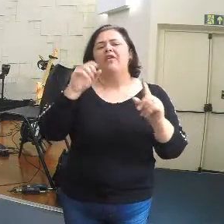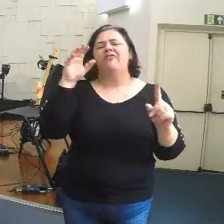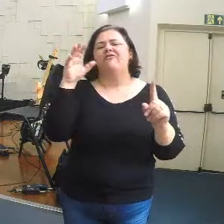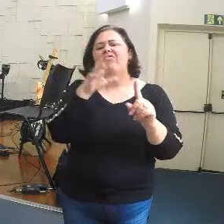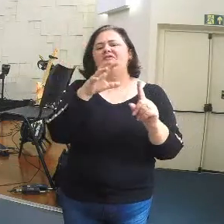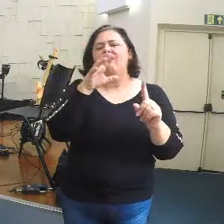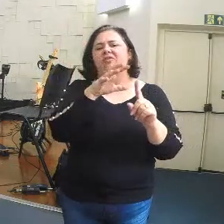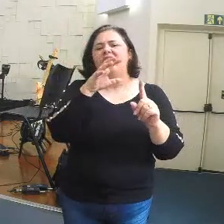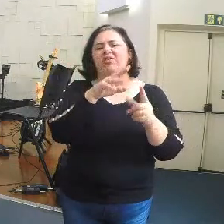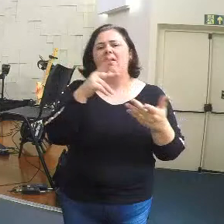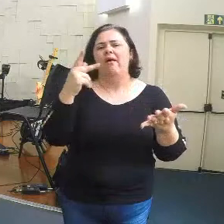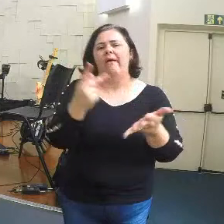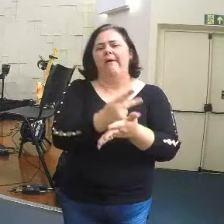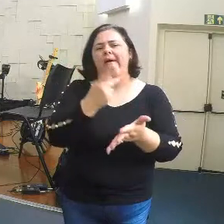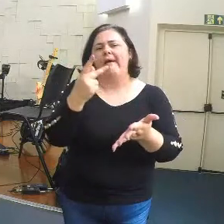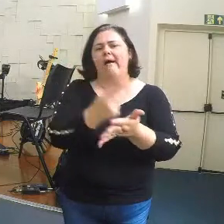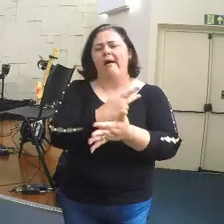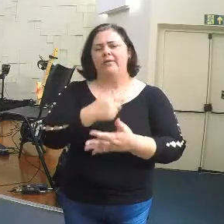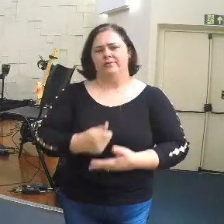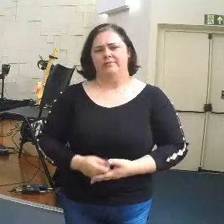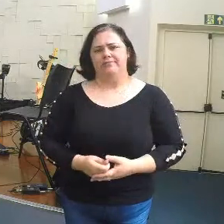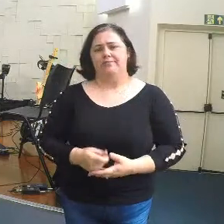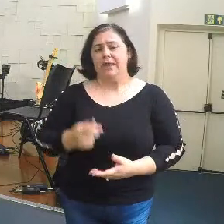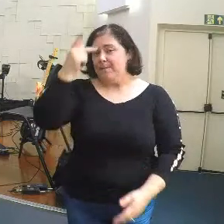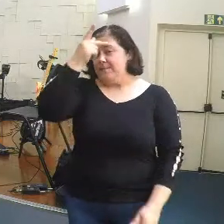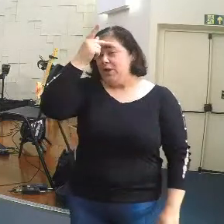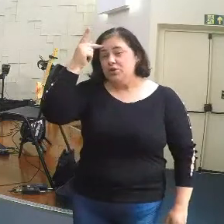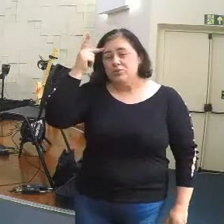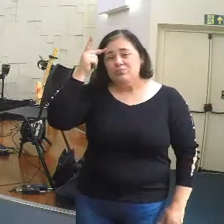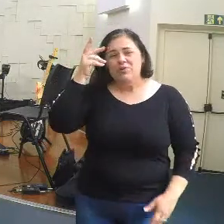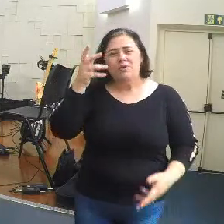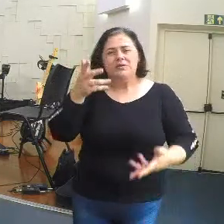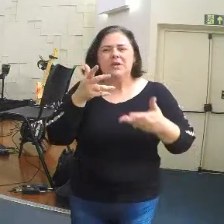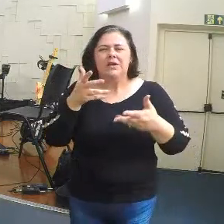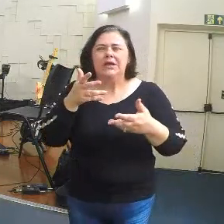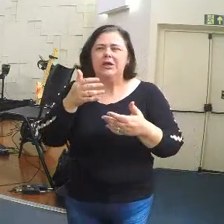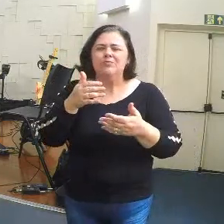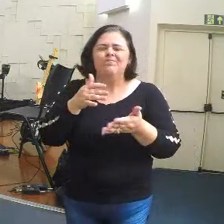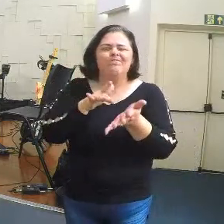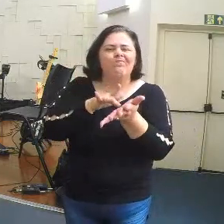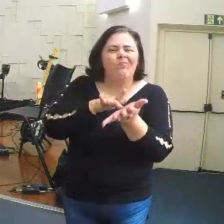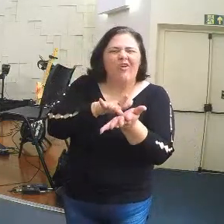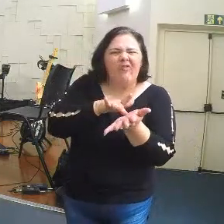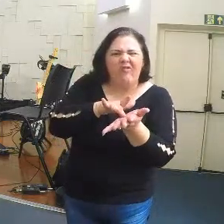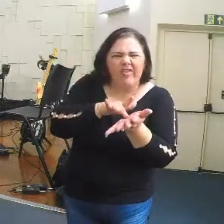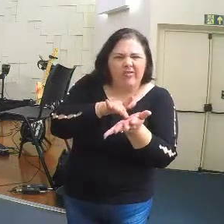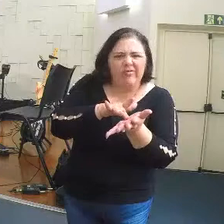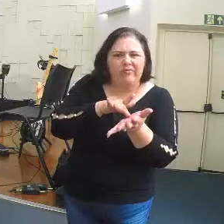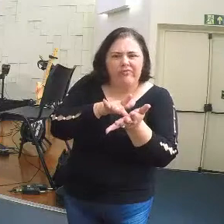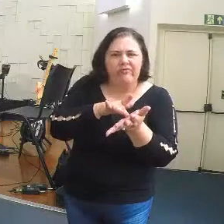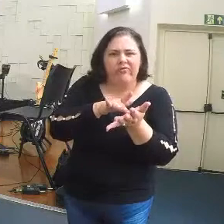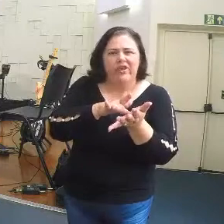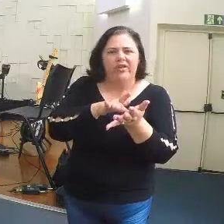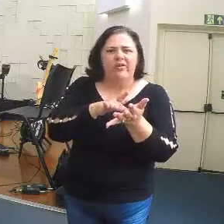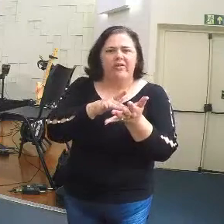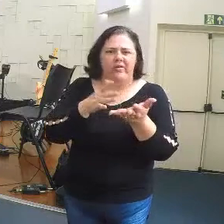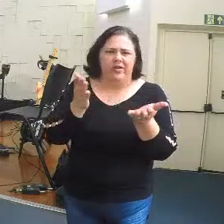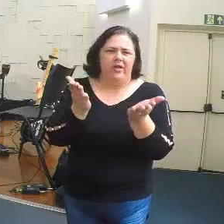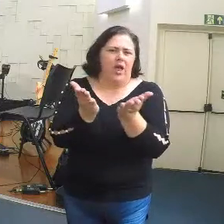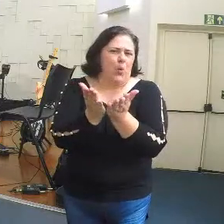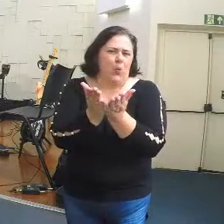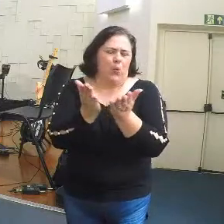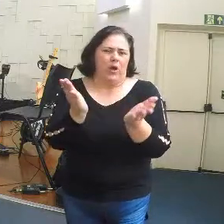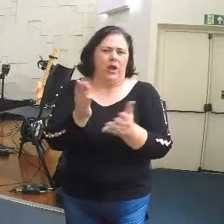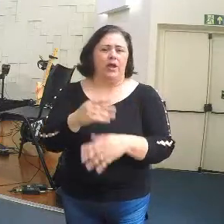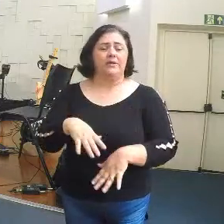Eram pregadores itinerantes, eram mestres constituídos por si mesmos, que visitavam essas